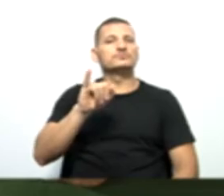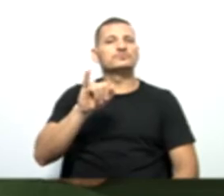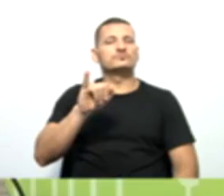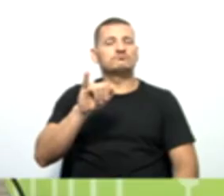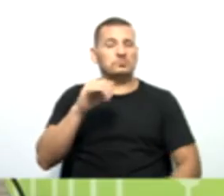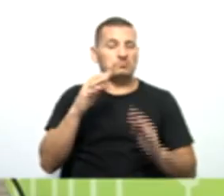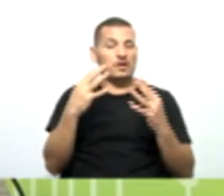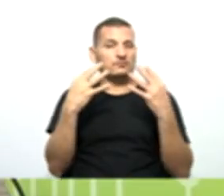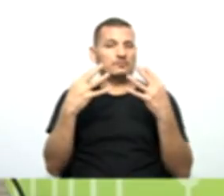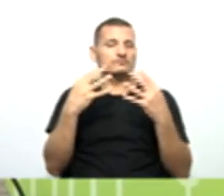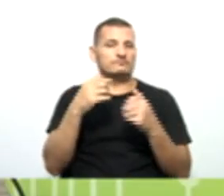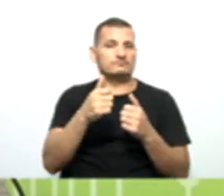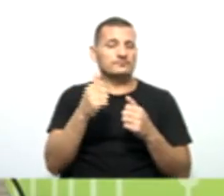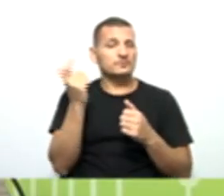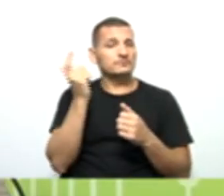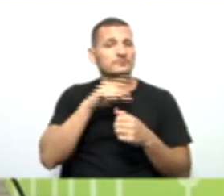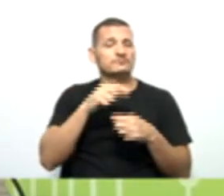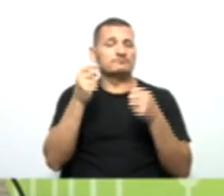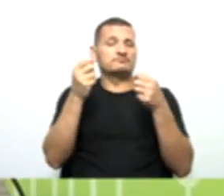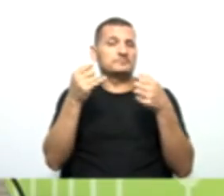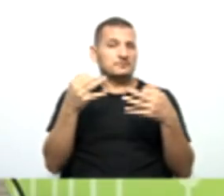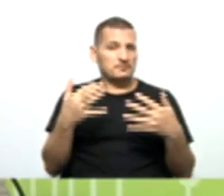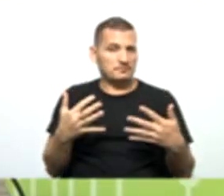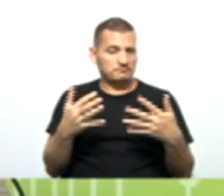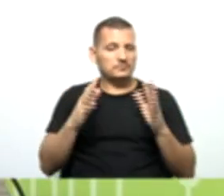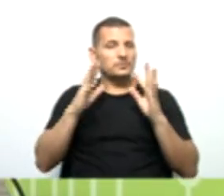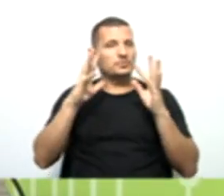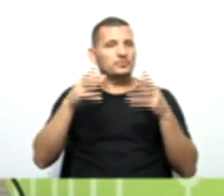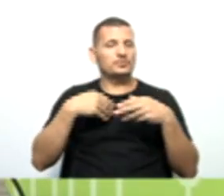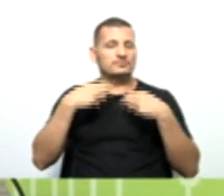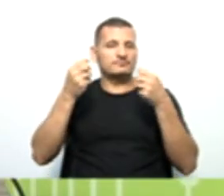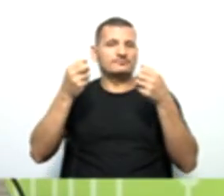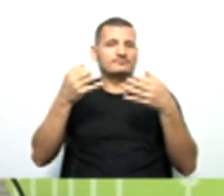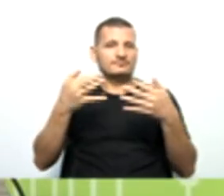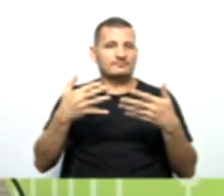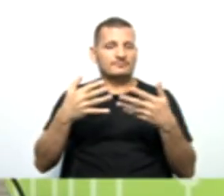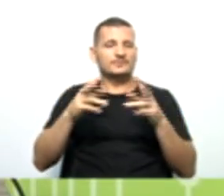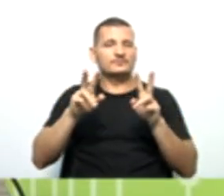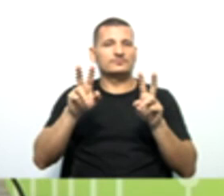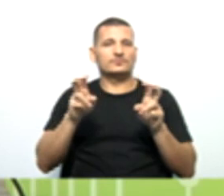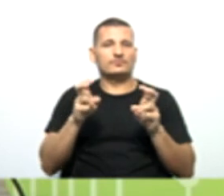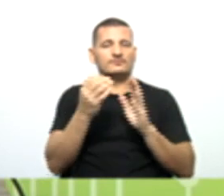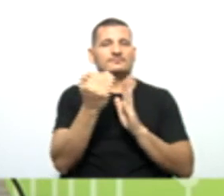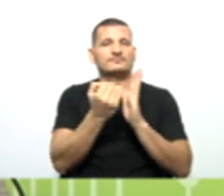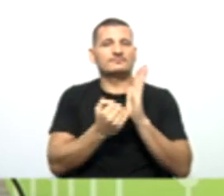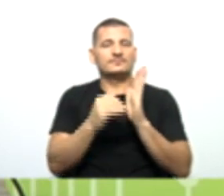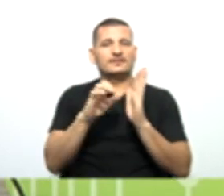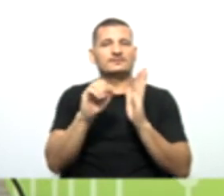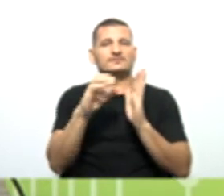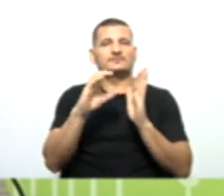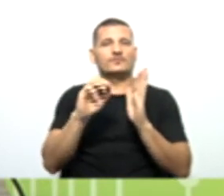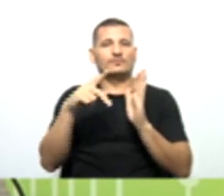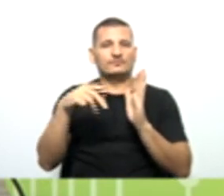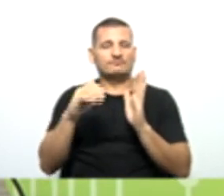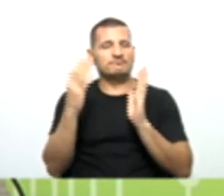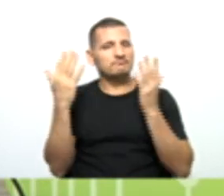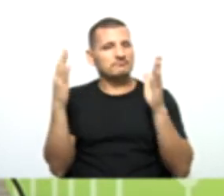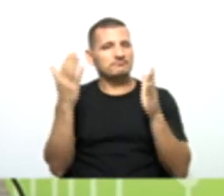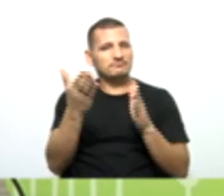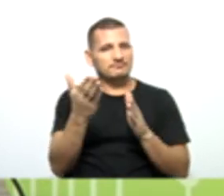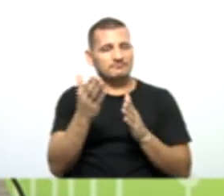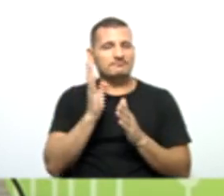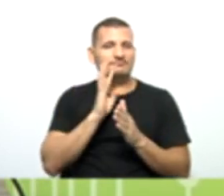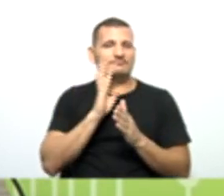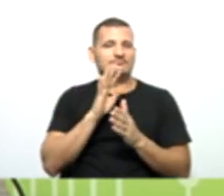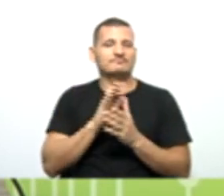aula. Ela conseguiu explicar praticamente tudo que a gente falou aqui sobre escopo, né? Parabéns, Juliana. Legal você trazer